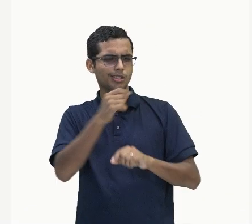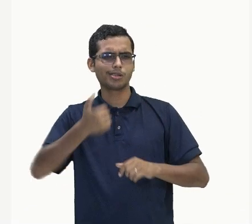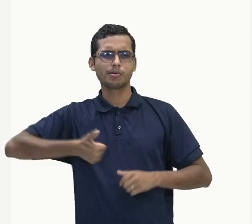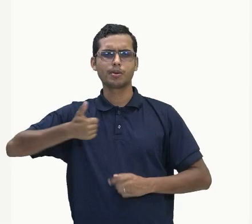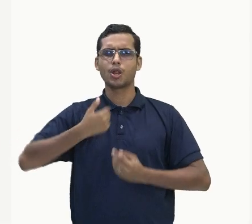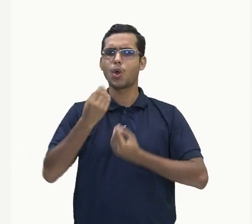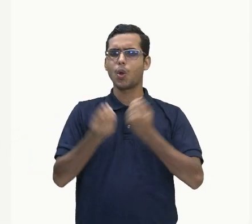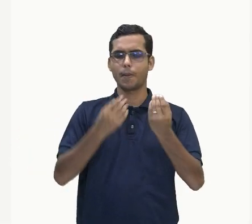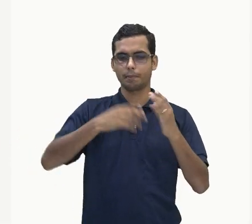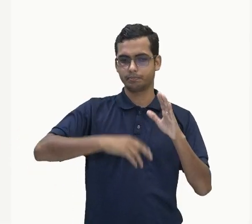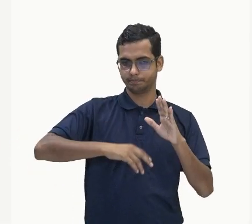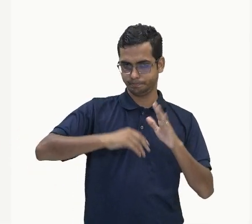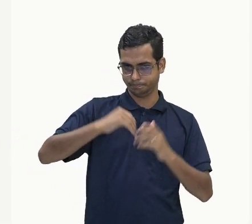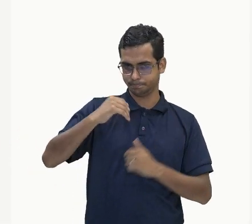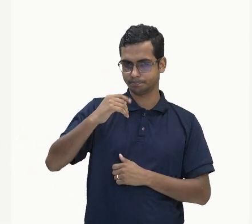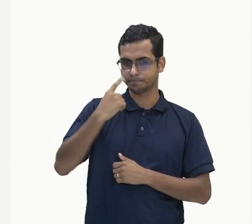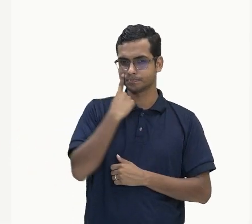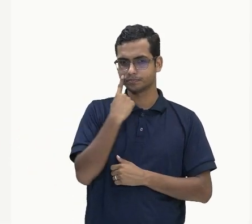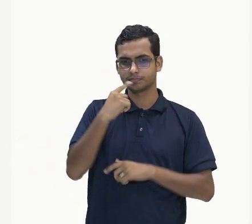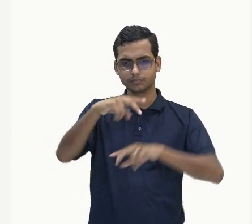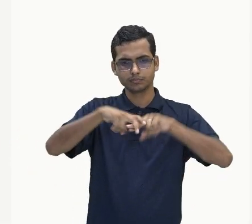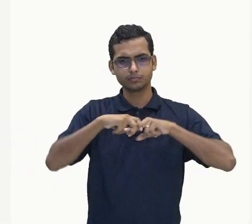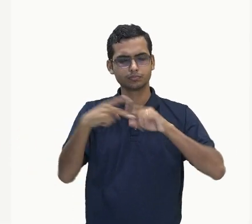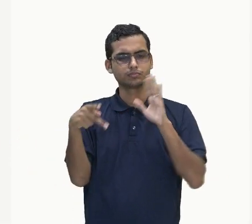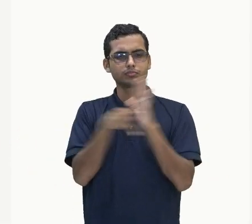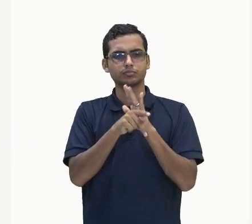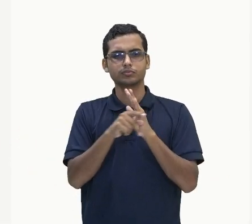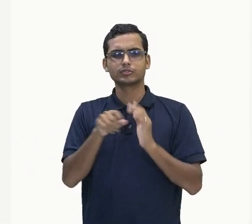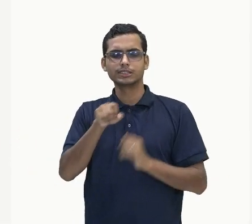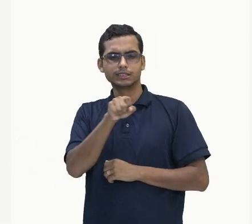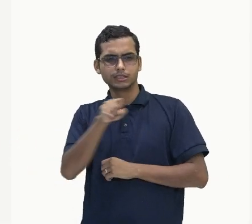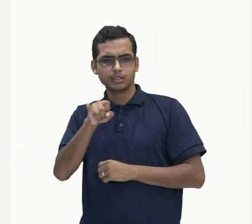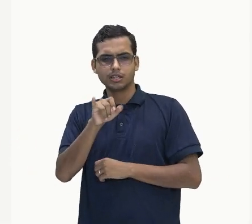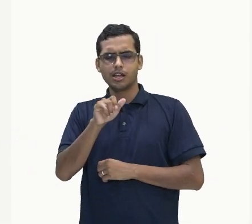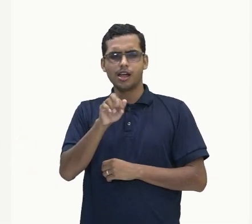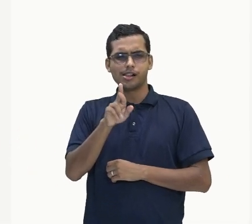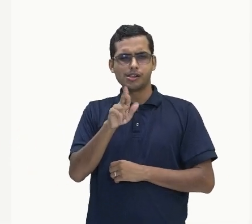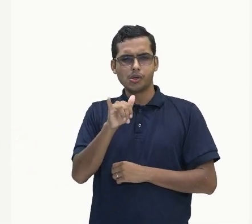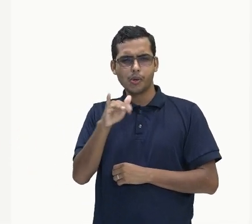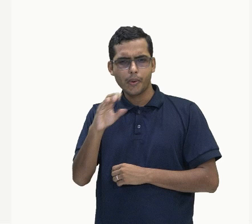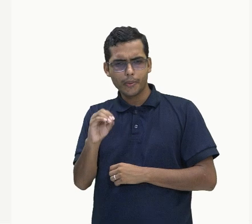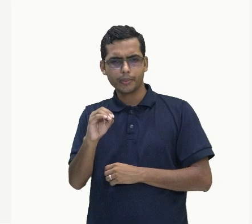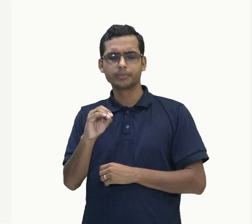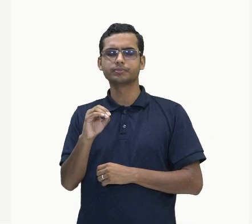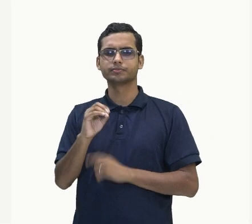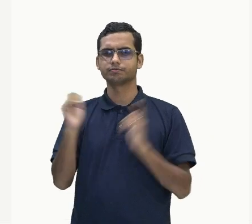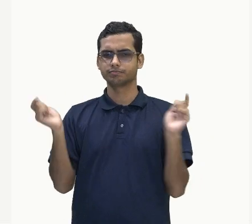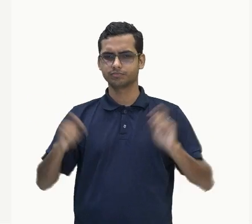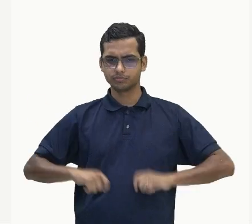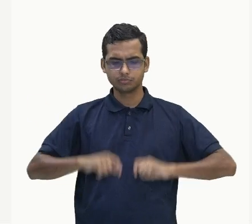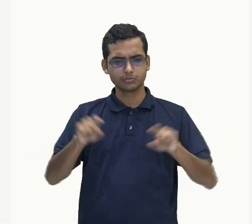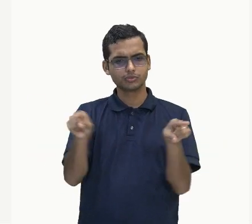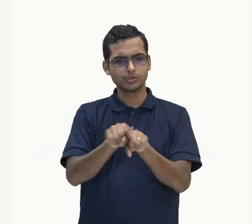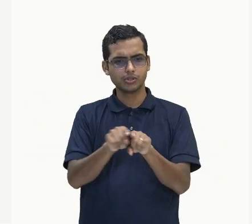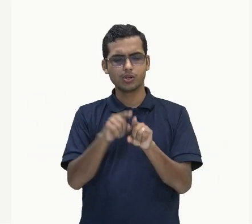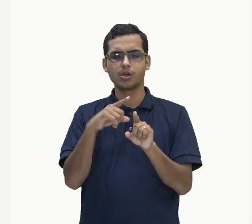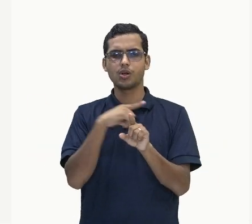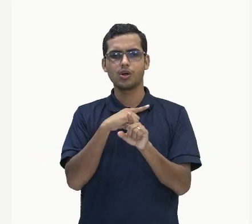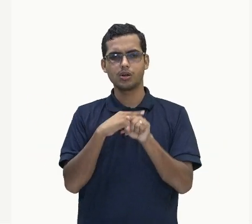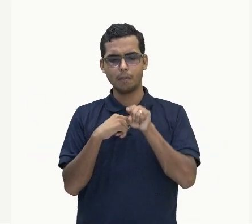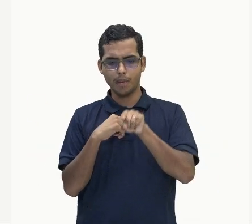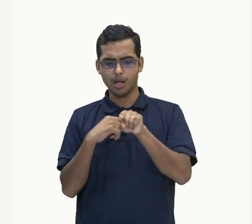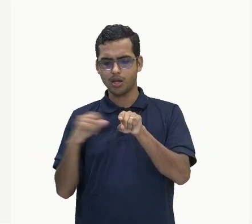da reversibilidade do raio de luz, se o raio de luz percorre um caminho, ele pode percorrer o caminho contrário